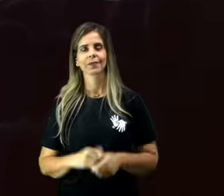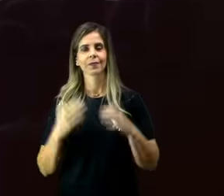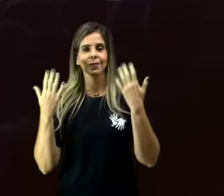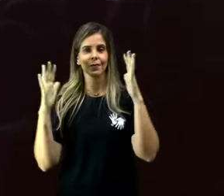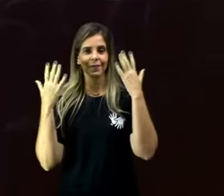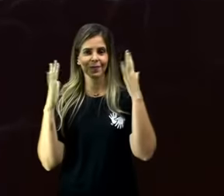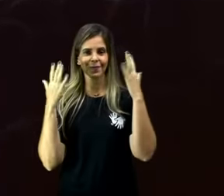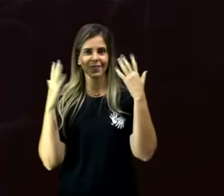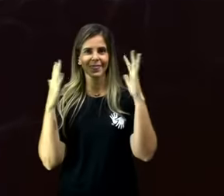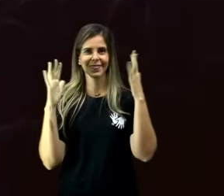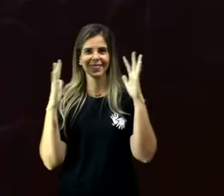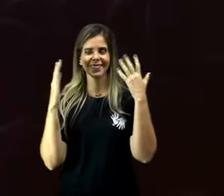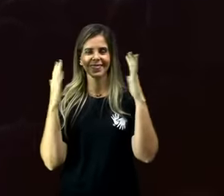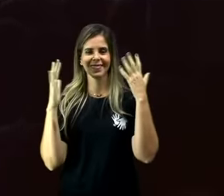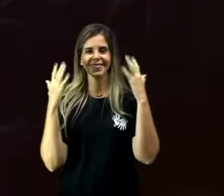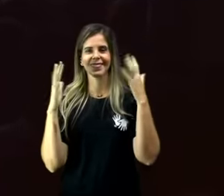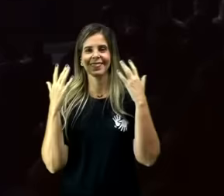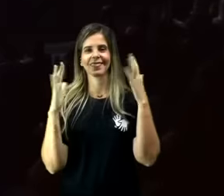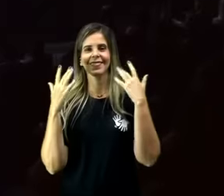Aplaude lá para o irmão que está fazendo.